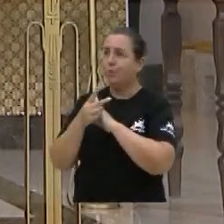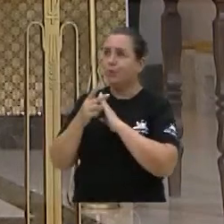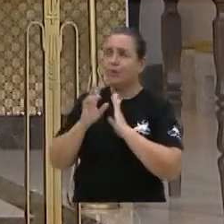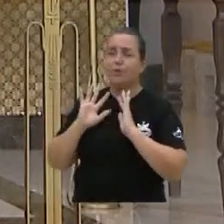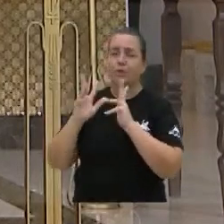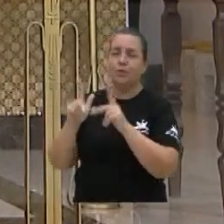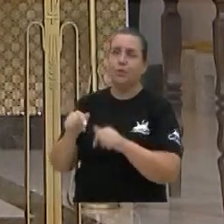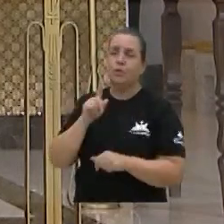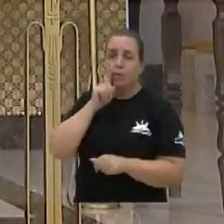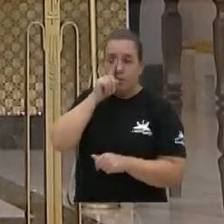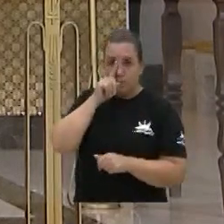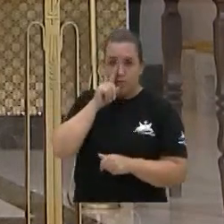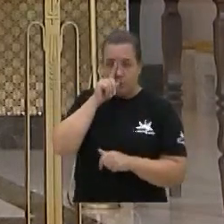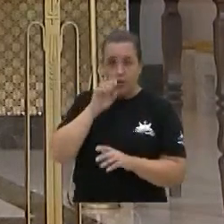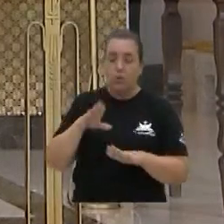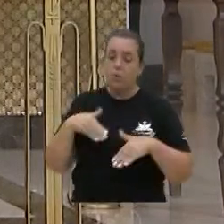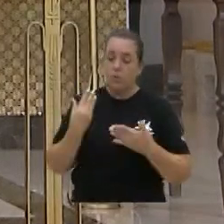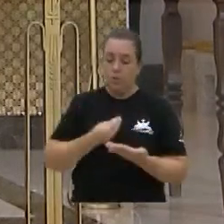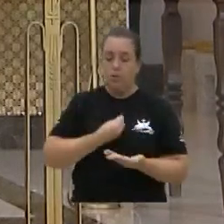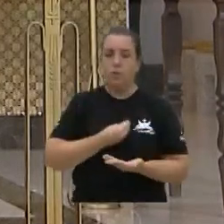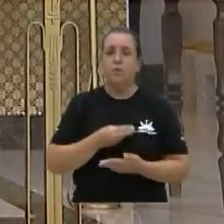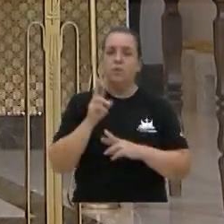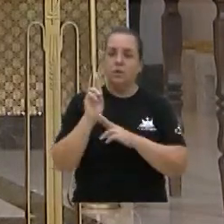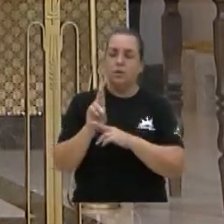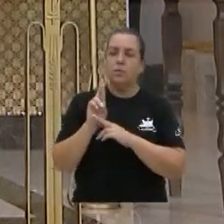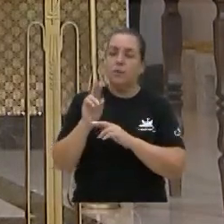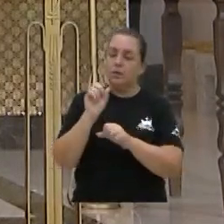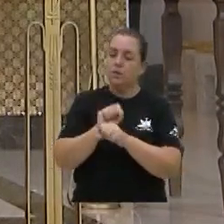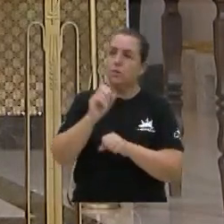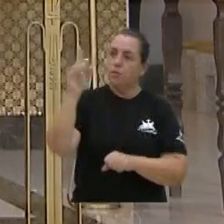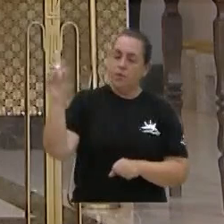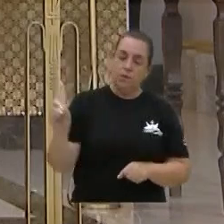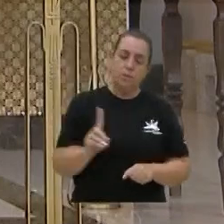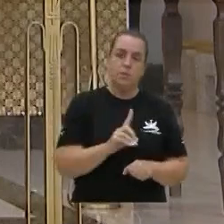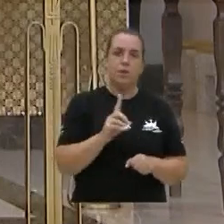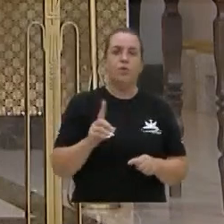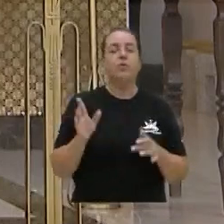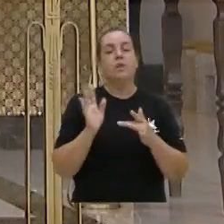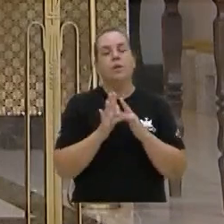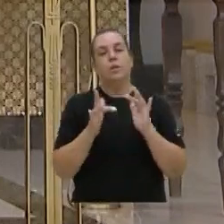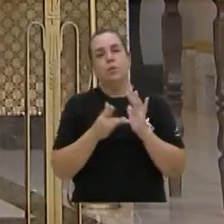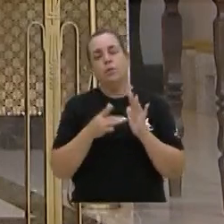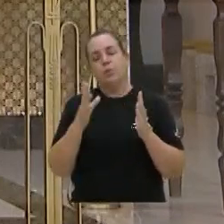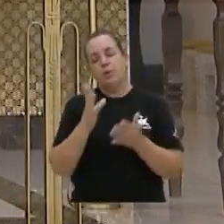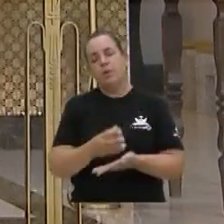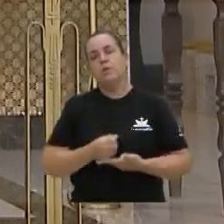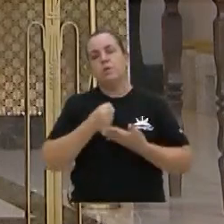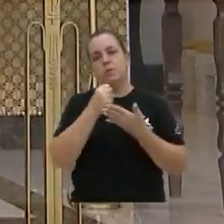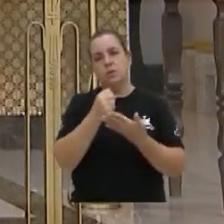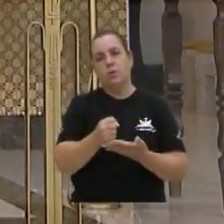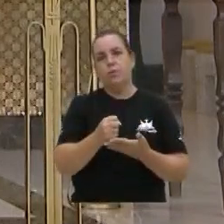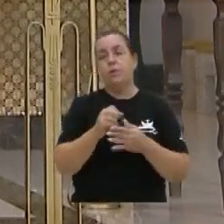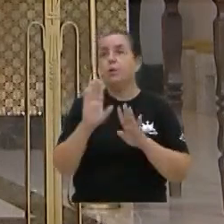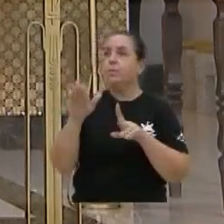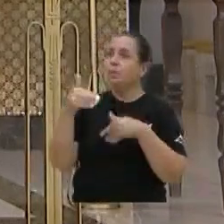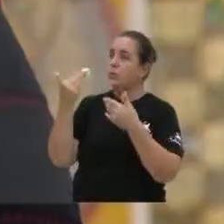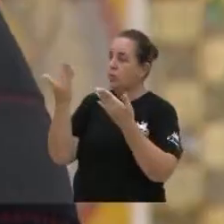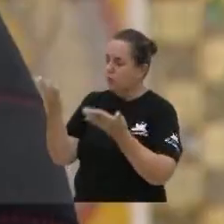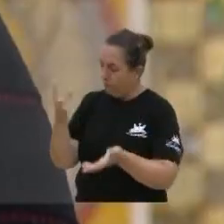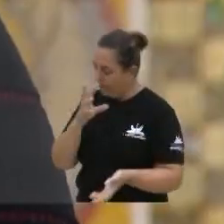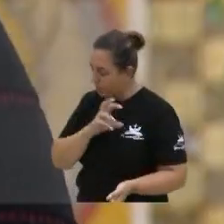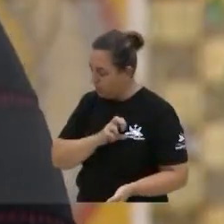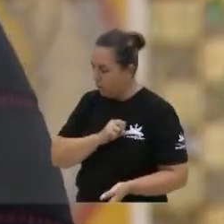pecado, protegidos de todos os perigos enquanto vivendo a esperança. Aguardamos a vinda do Cristo